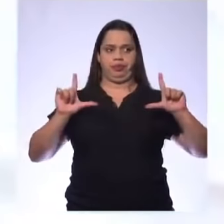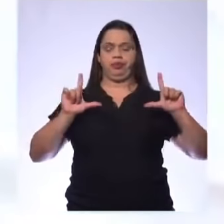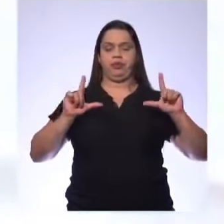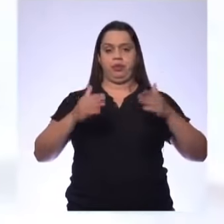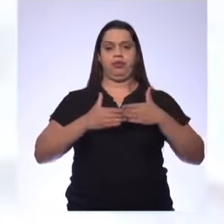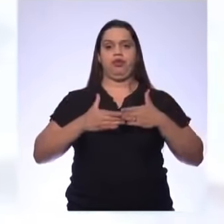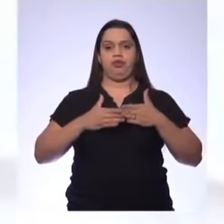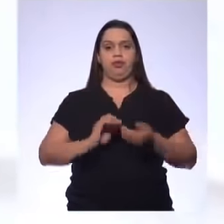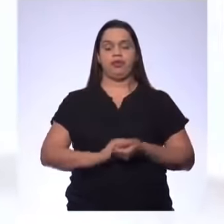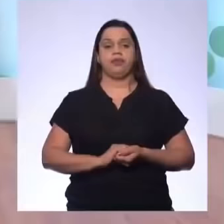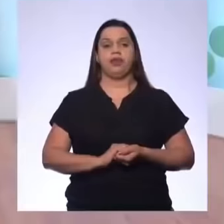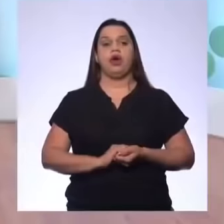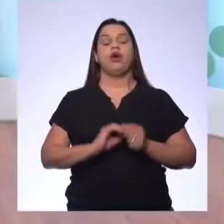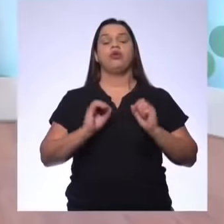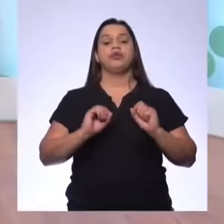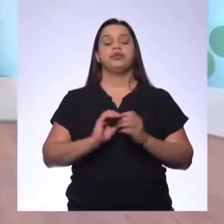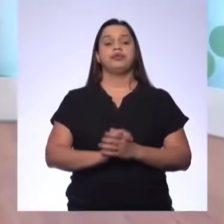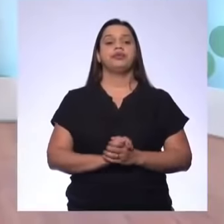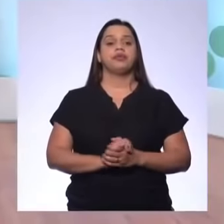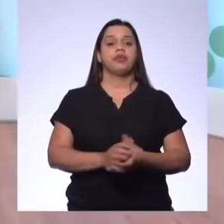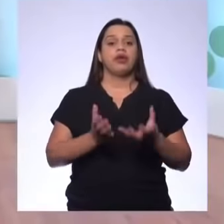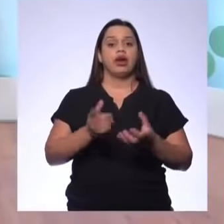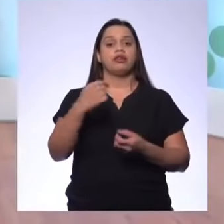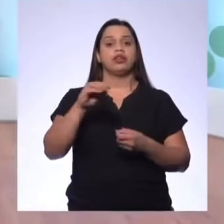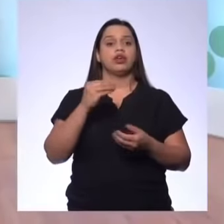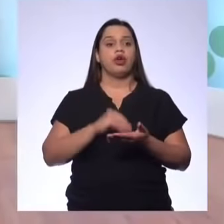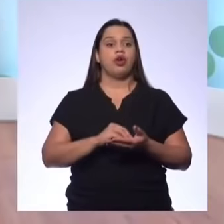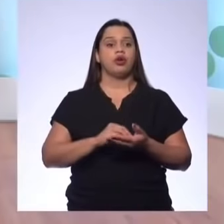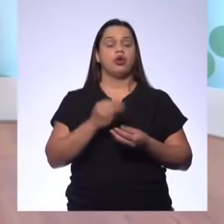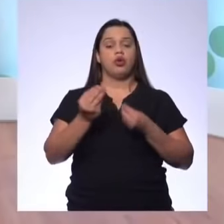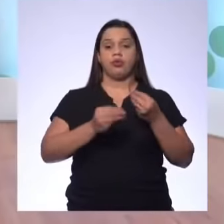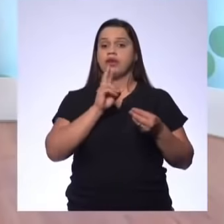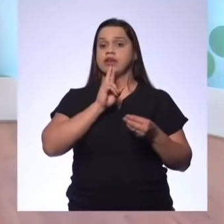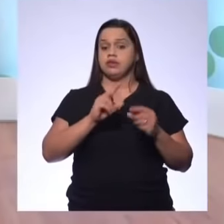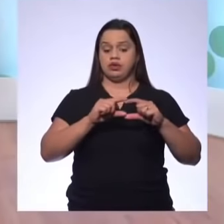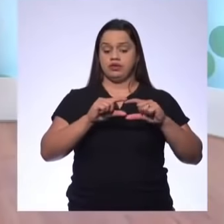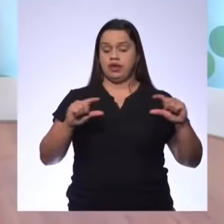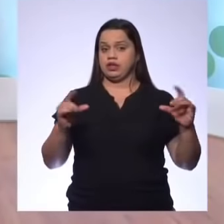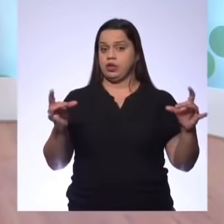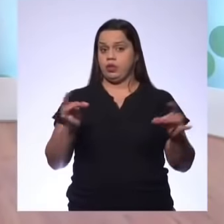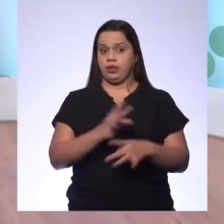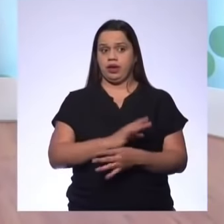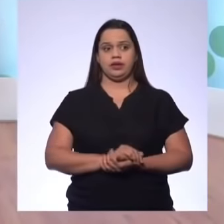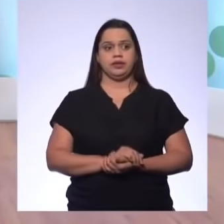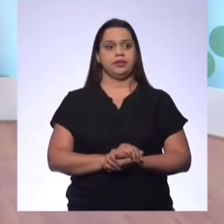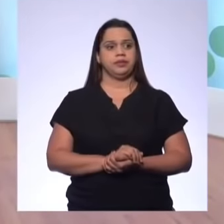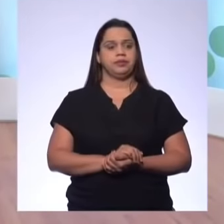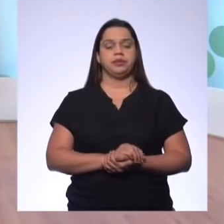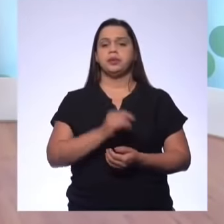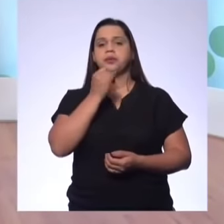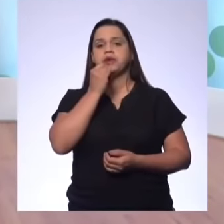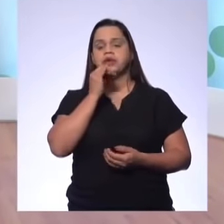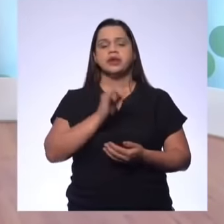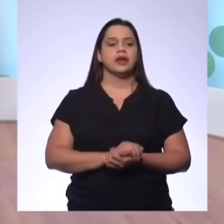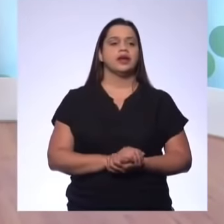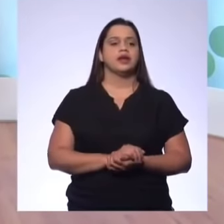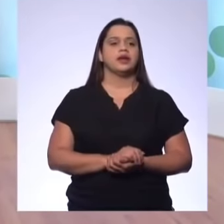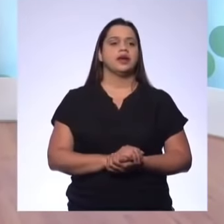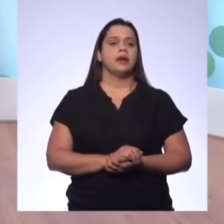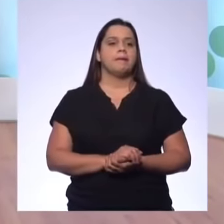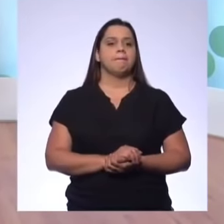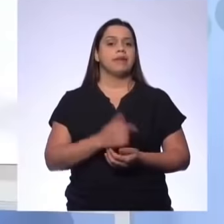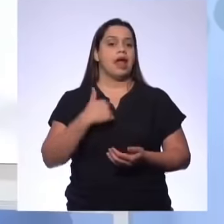favor eu quero que vocês coloco se você colocar mid-arm diz eu leio a segunda